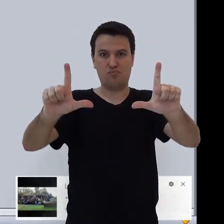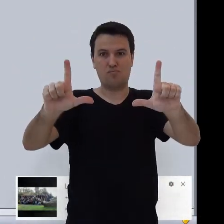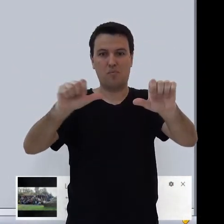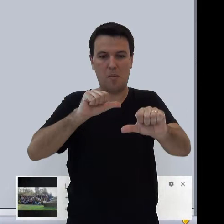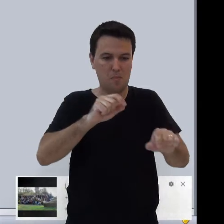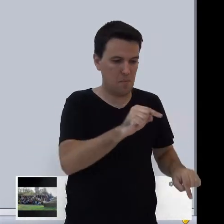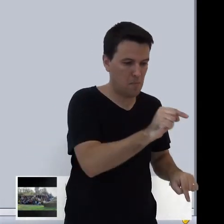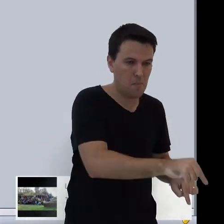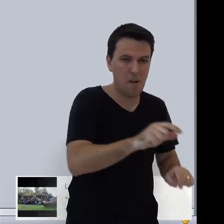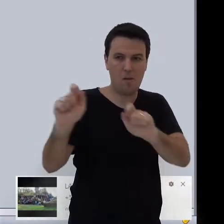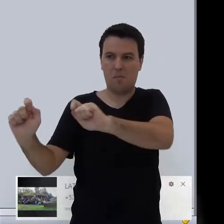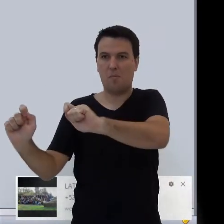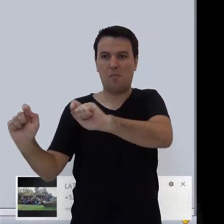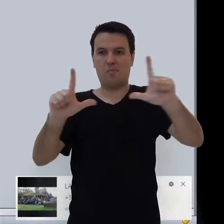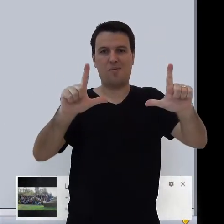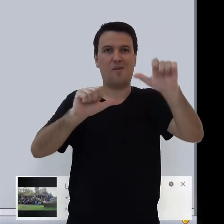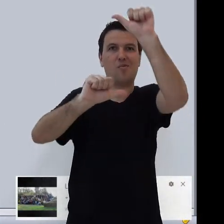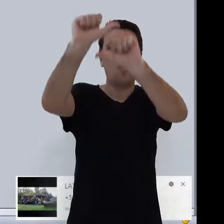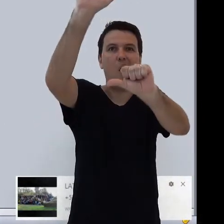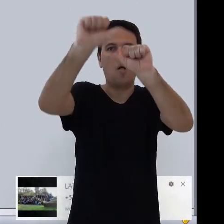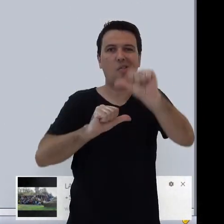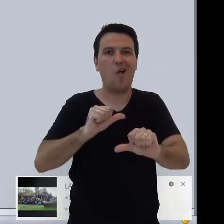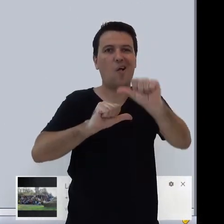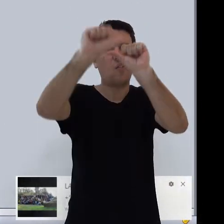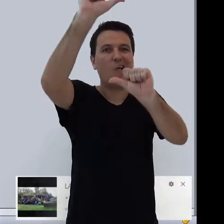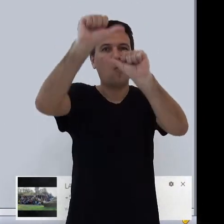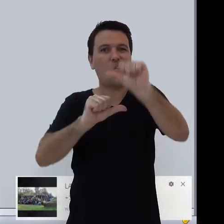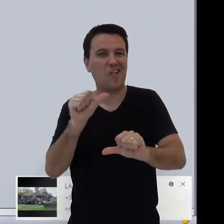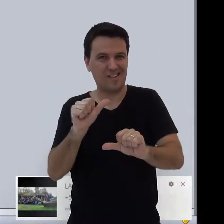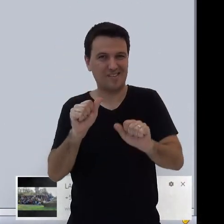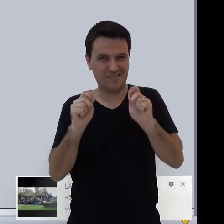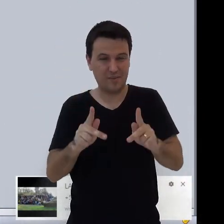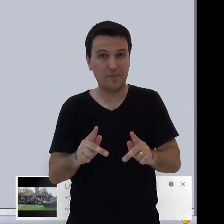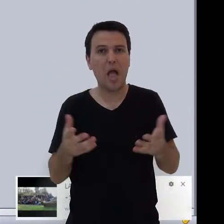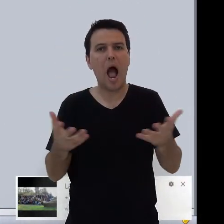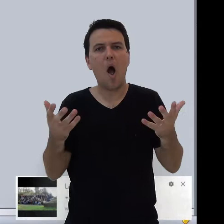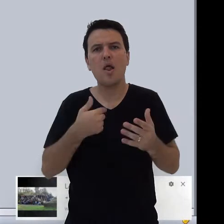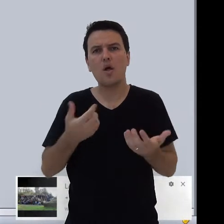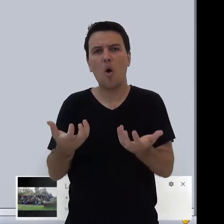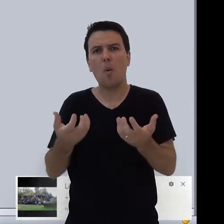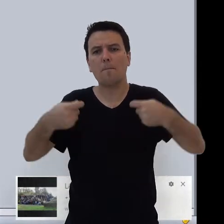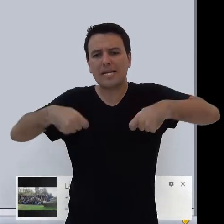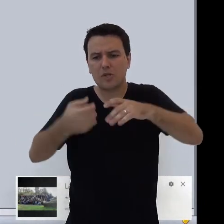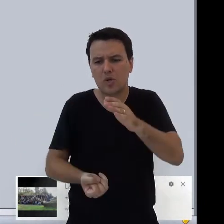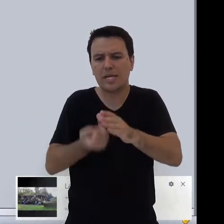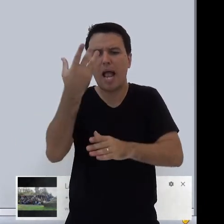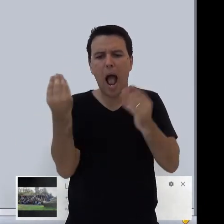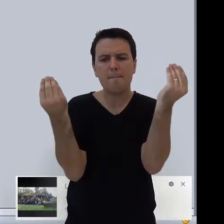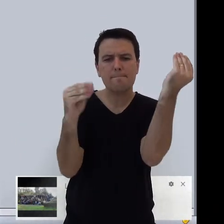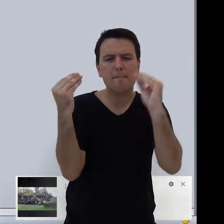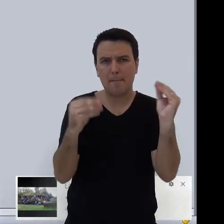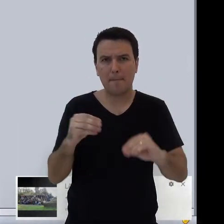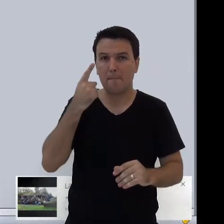os arquivos que estão abertos, tá? O próximo passo da montagem é você criar um arquivo de montagem. Então eu vou